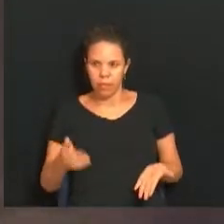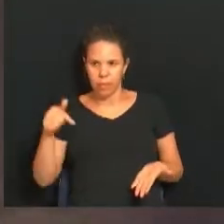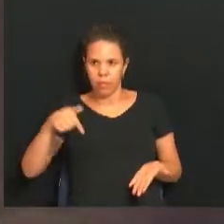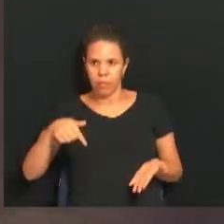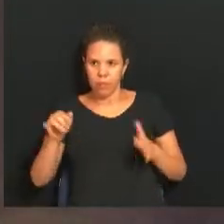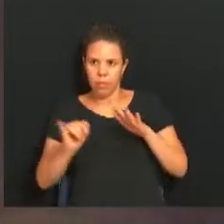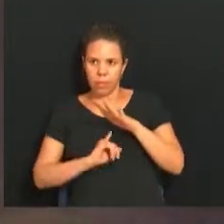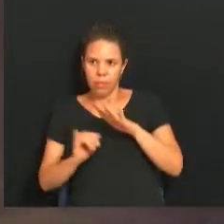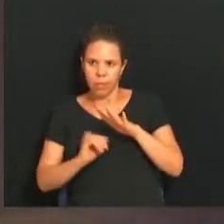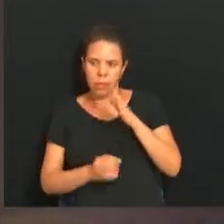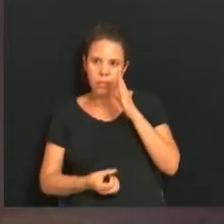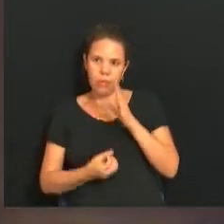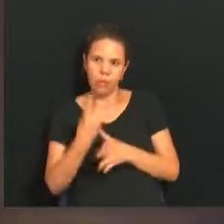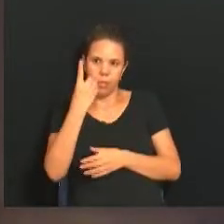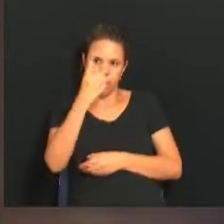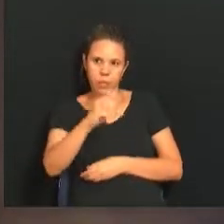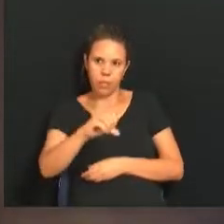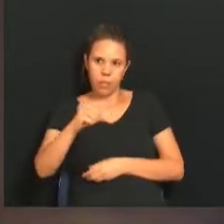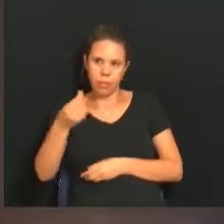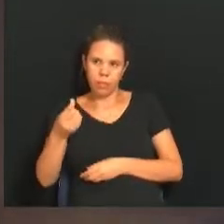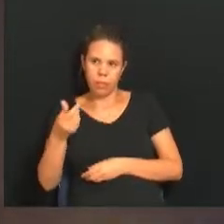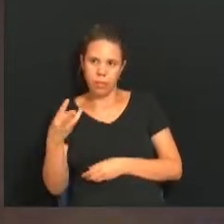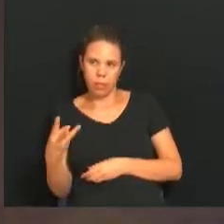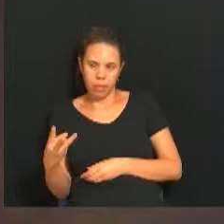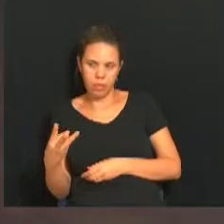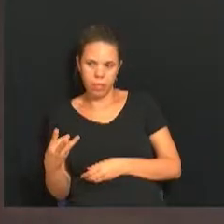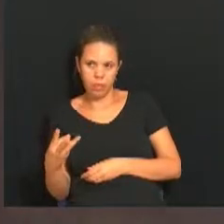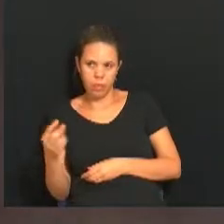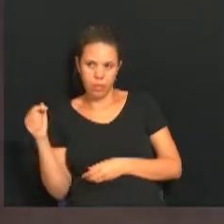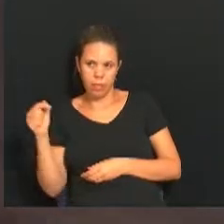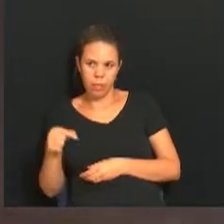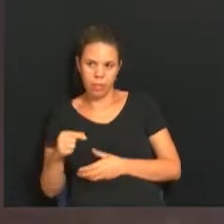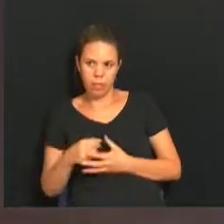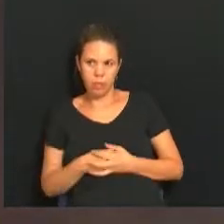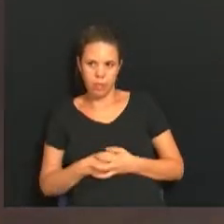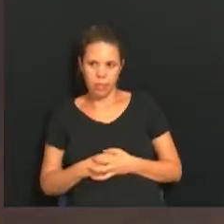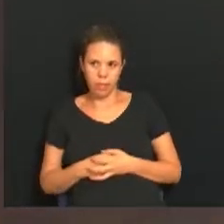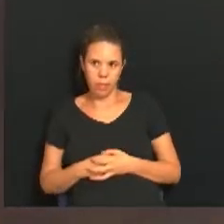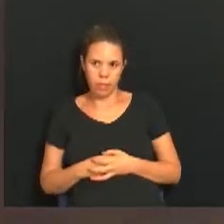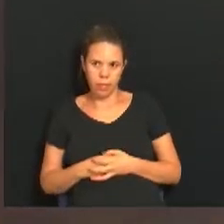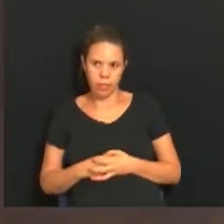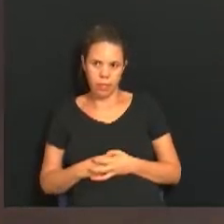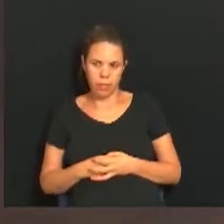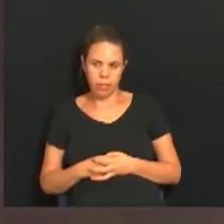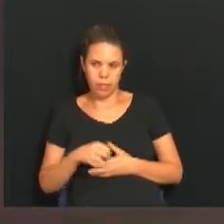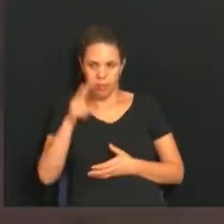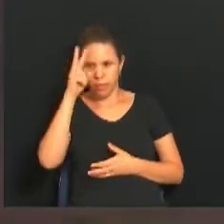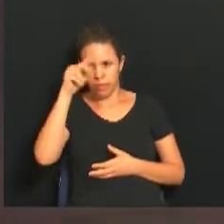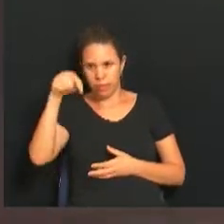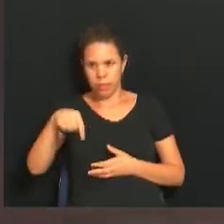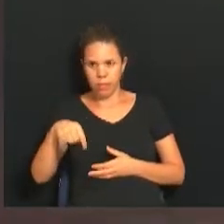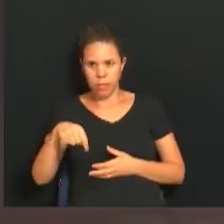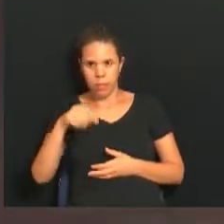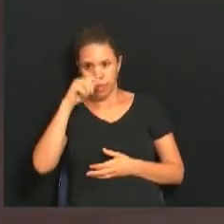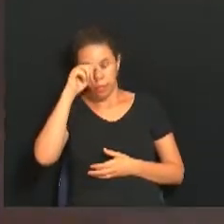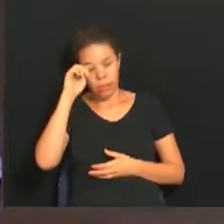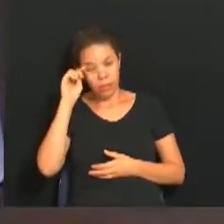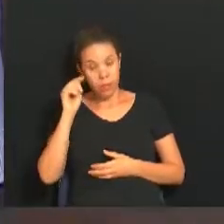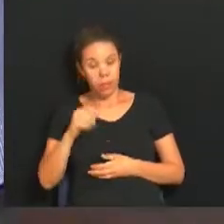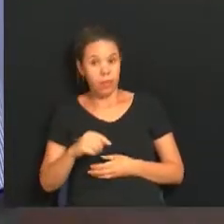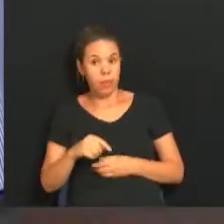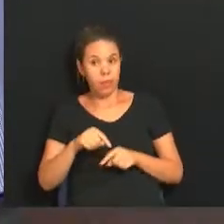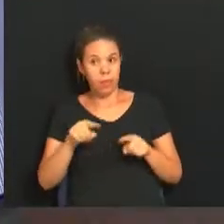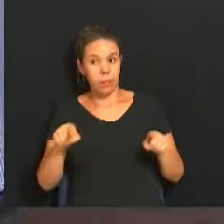foi fundada em 1963. Então, essa entidade, a história dela, foi